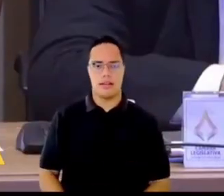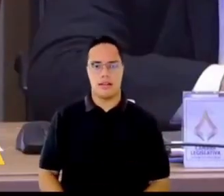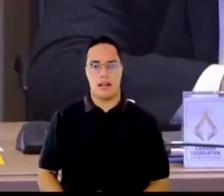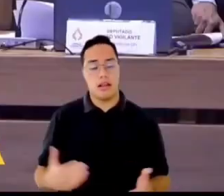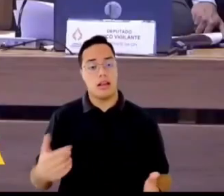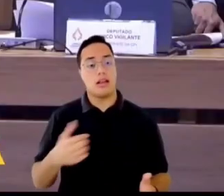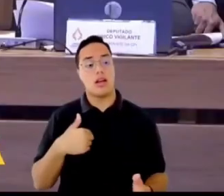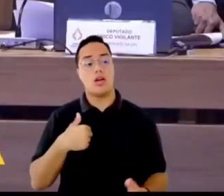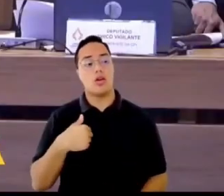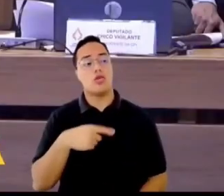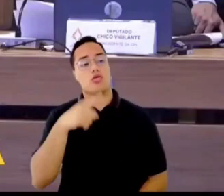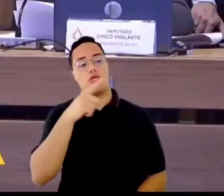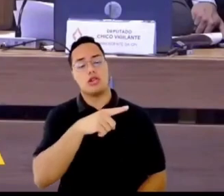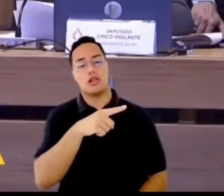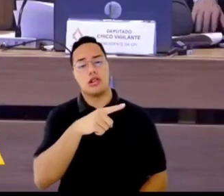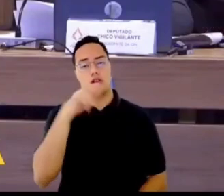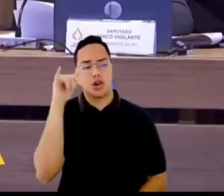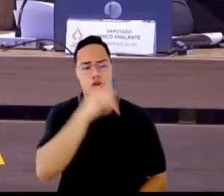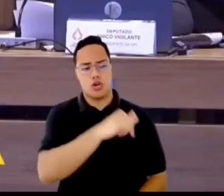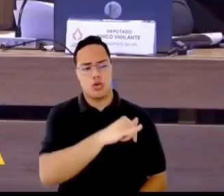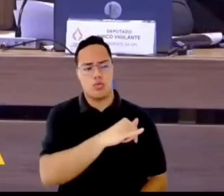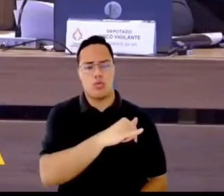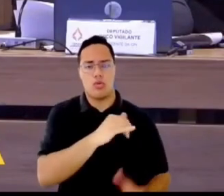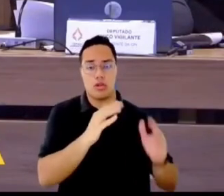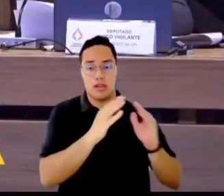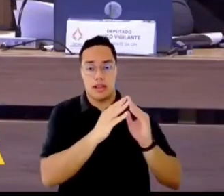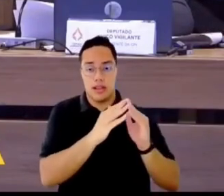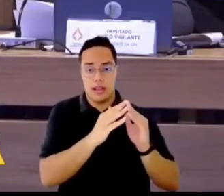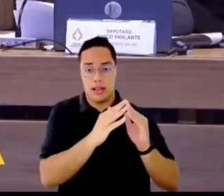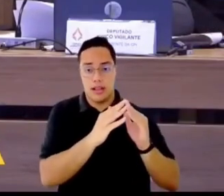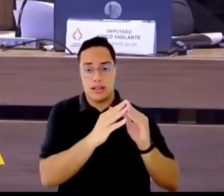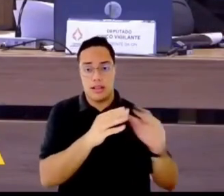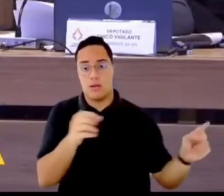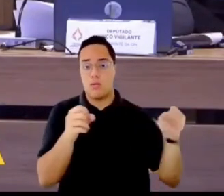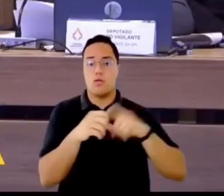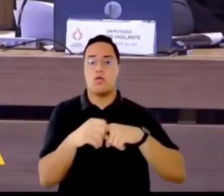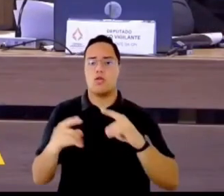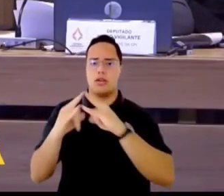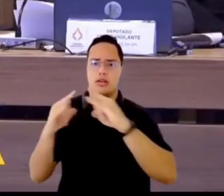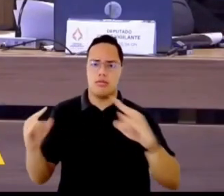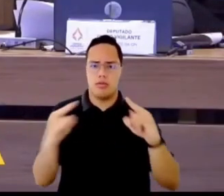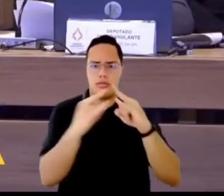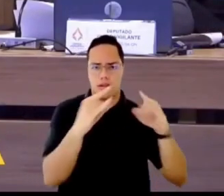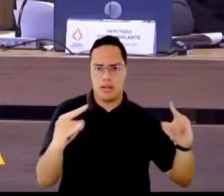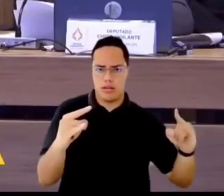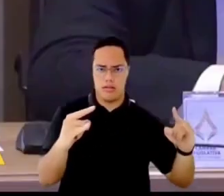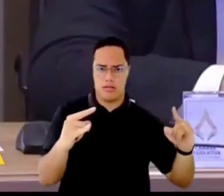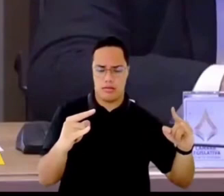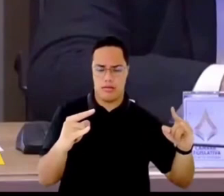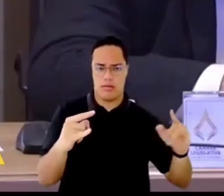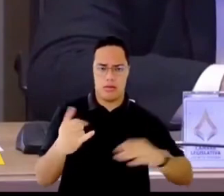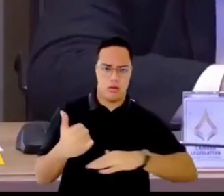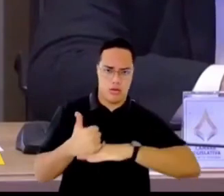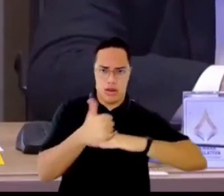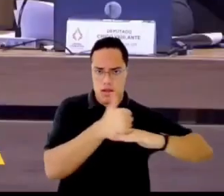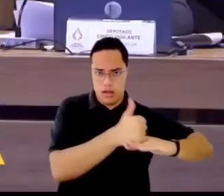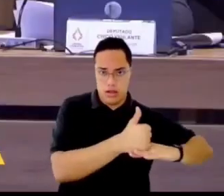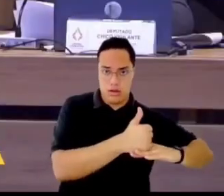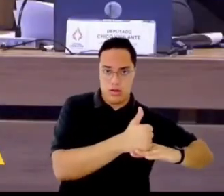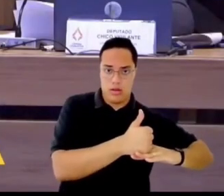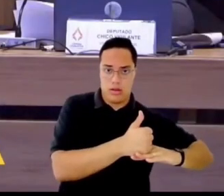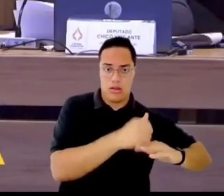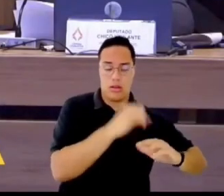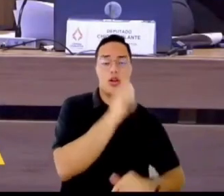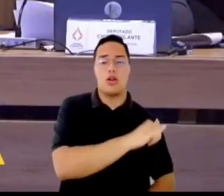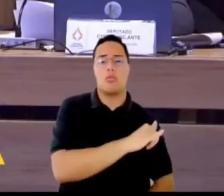casa, carregou a tornozeleira, voltou no acampamento e aí deu uma carona para ele para o aeroporto. Sim, senhor. Que local ali do